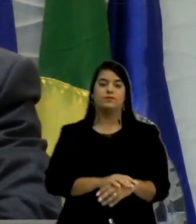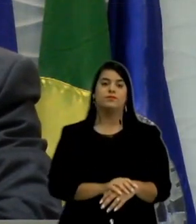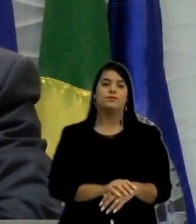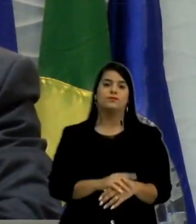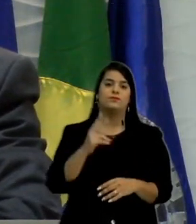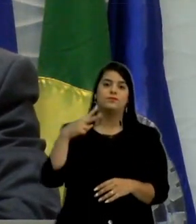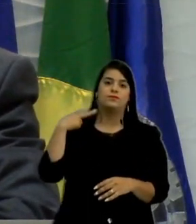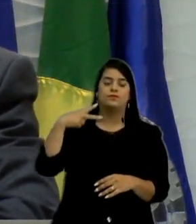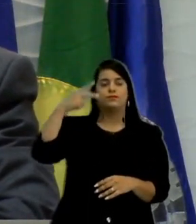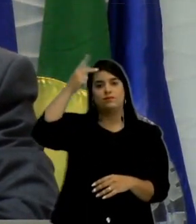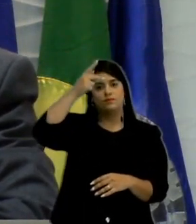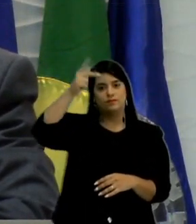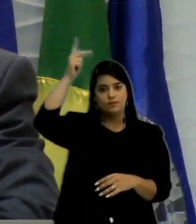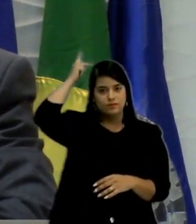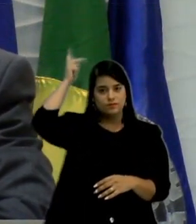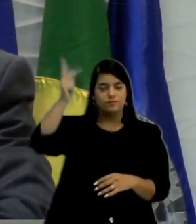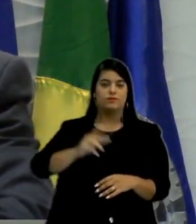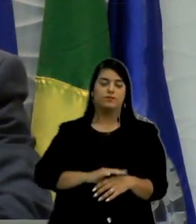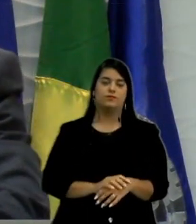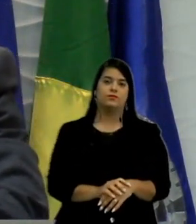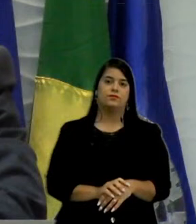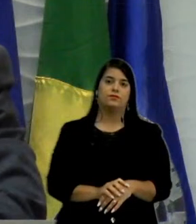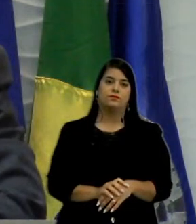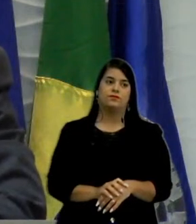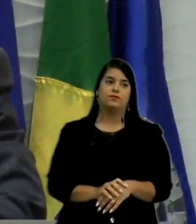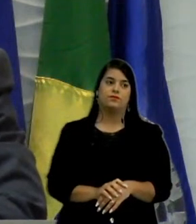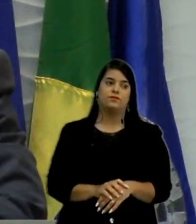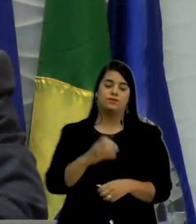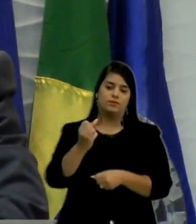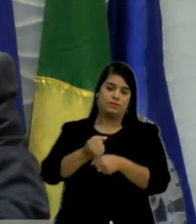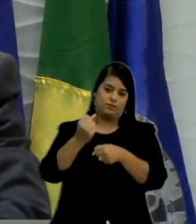vereador Antônio Pacheco Sintra, que seja recuperada